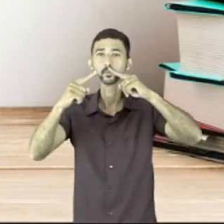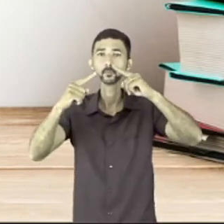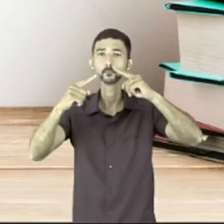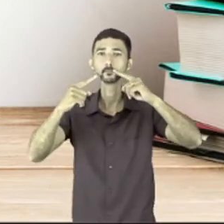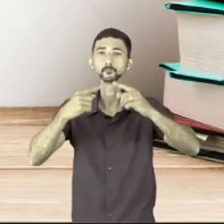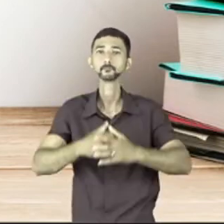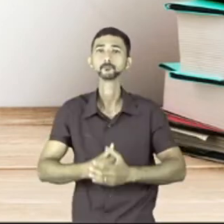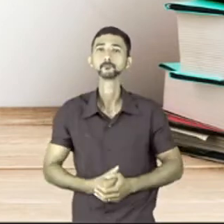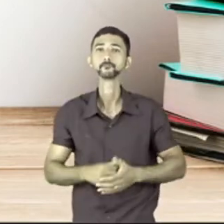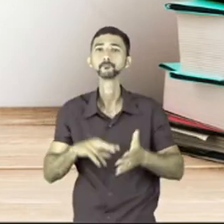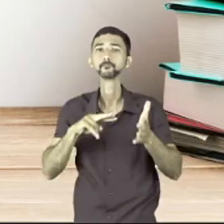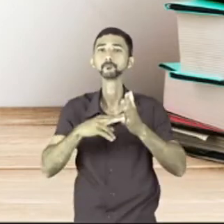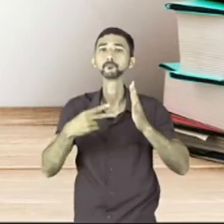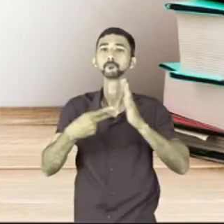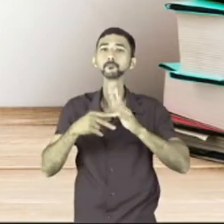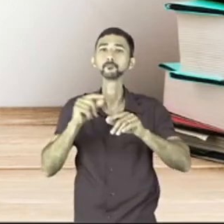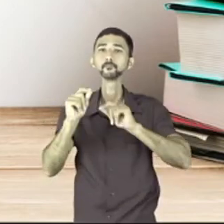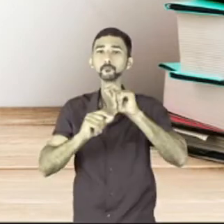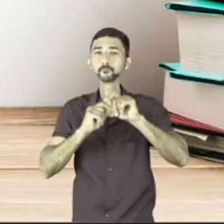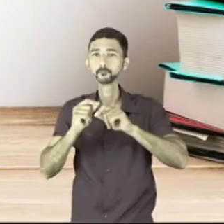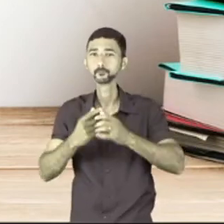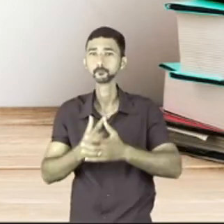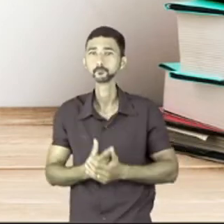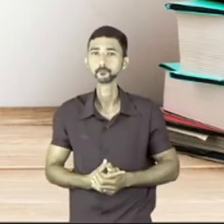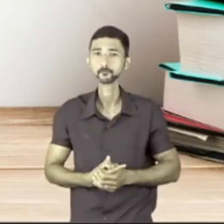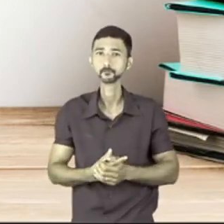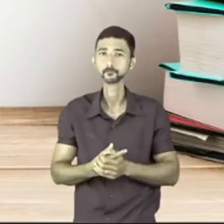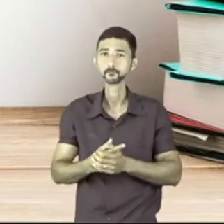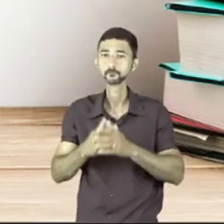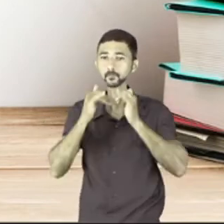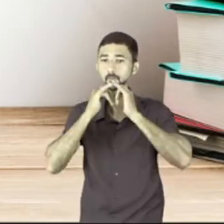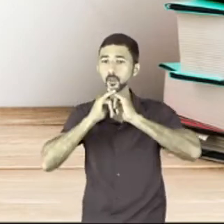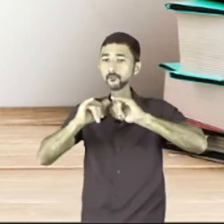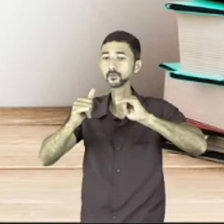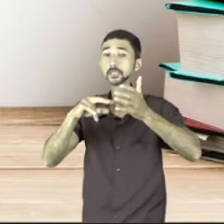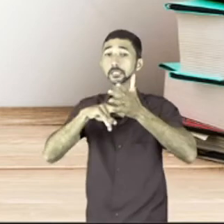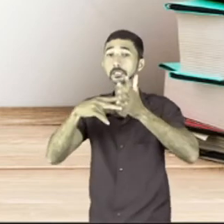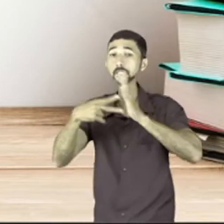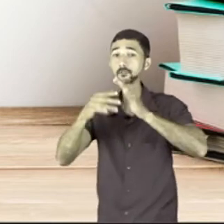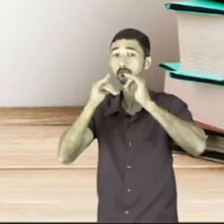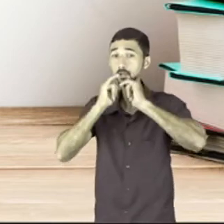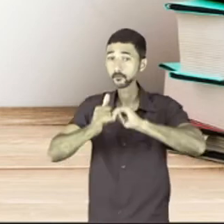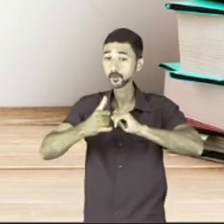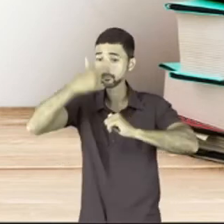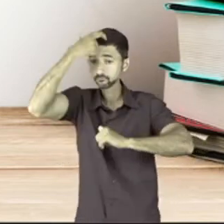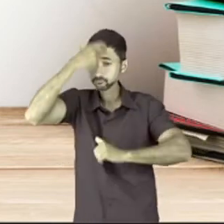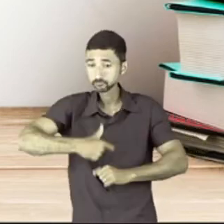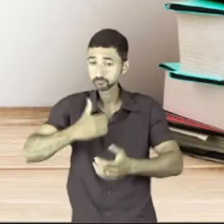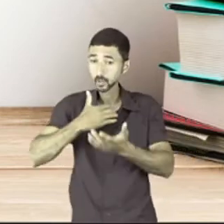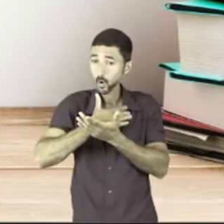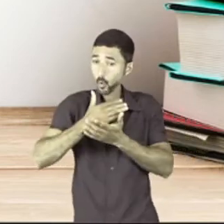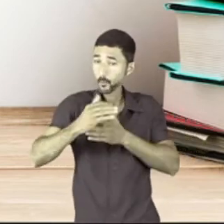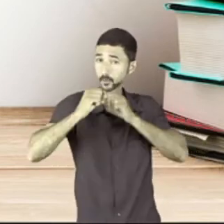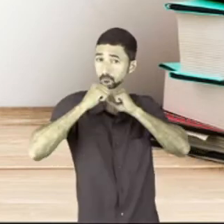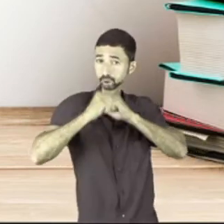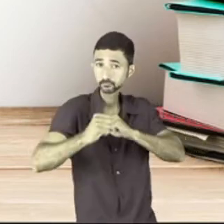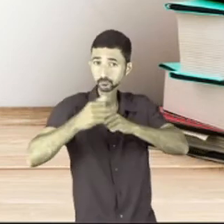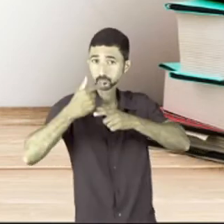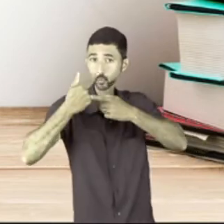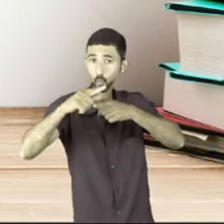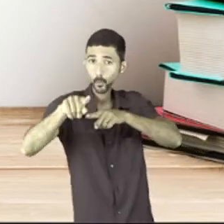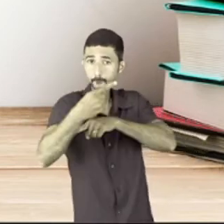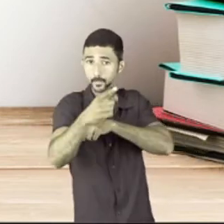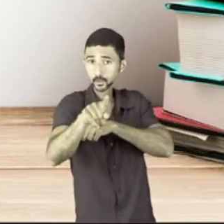espadas, significa que uma está avisando a outra que está pronta para iniciar o combate.